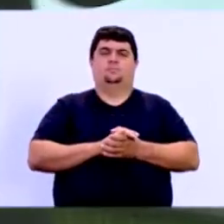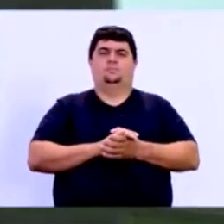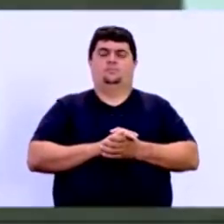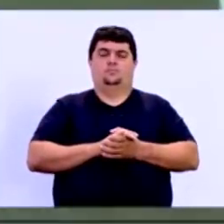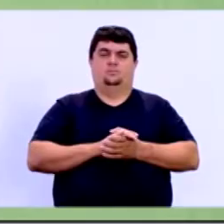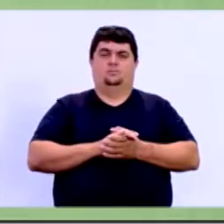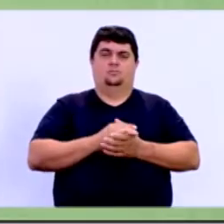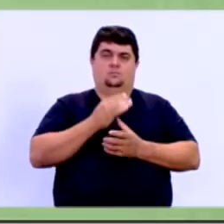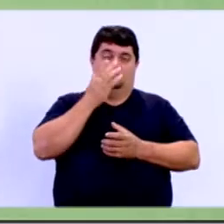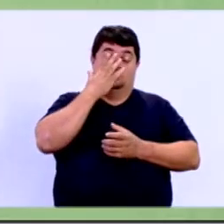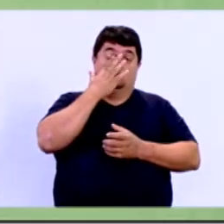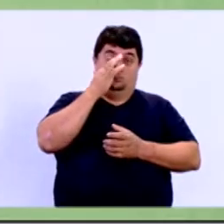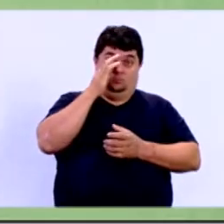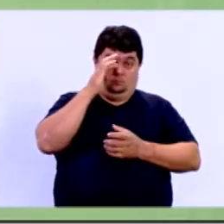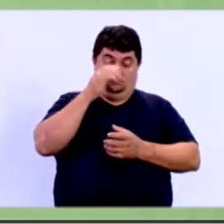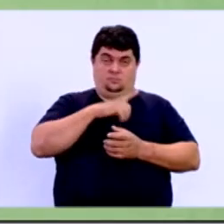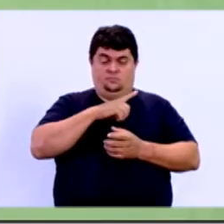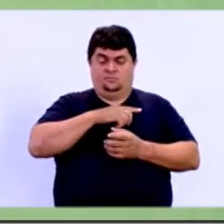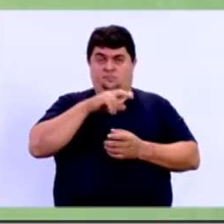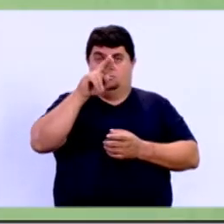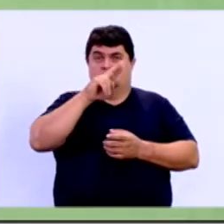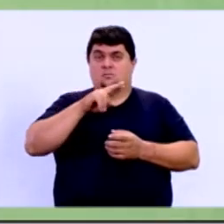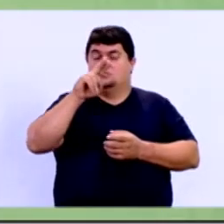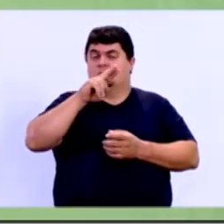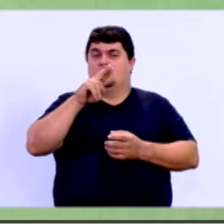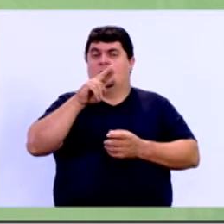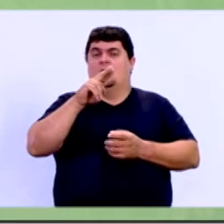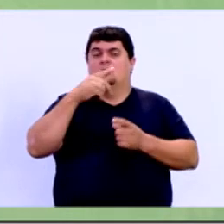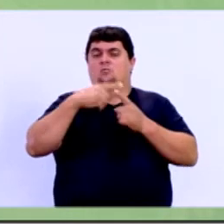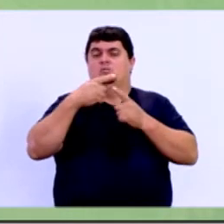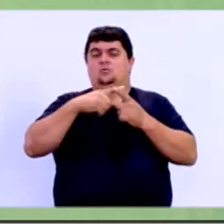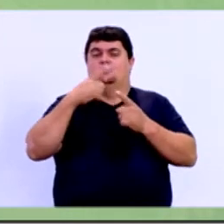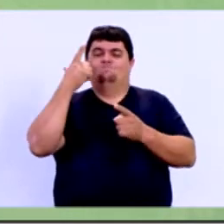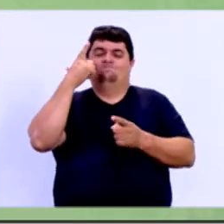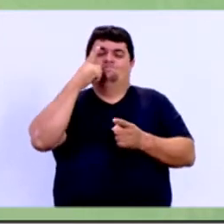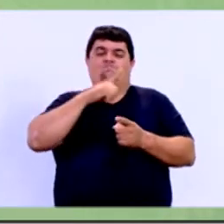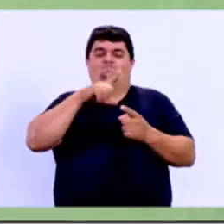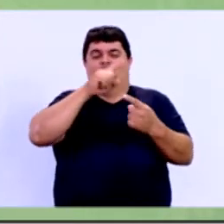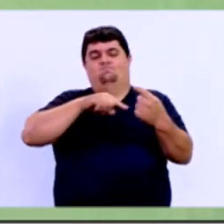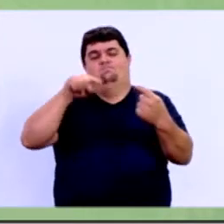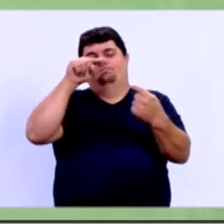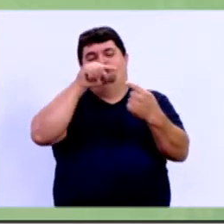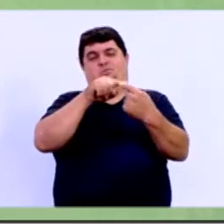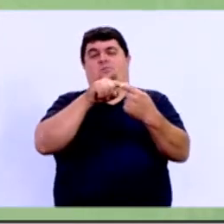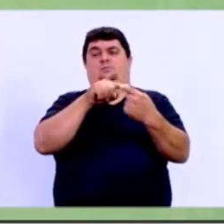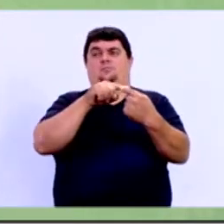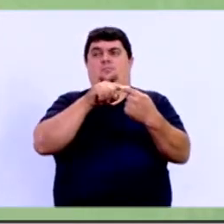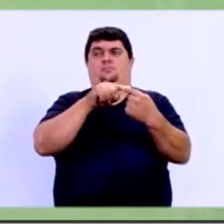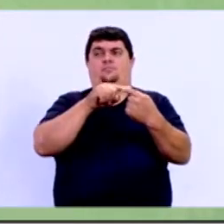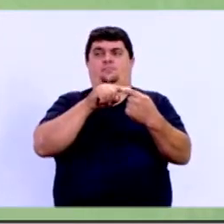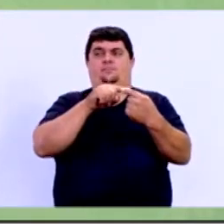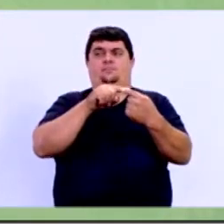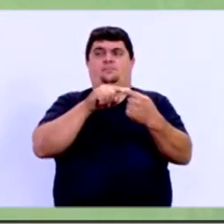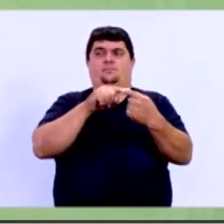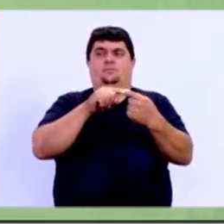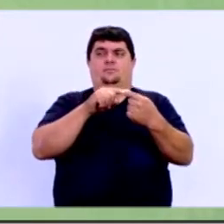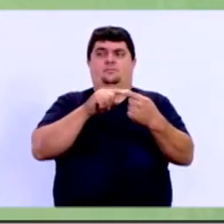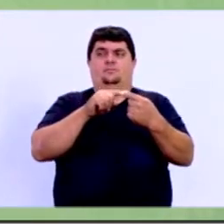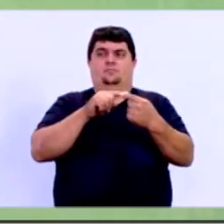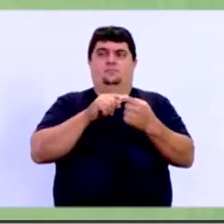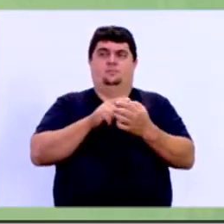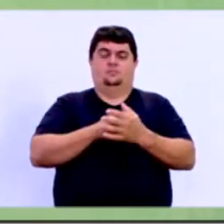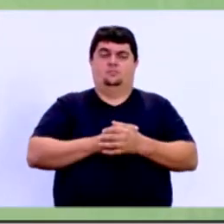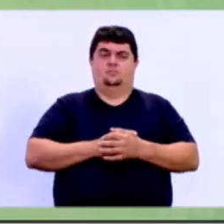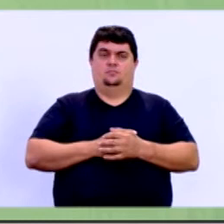E esses recursos eles são utilizados para alcançar objetivos propostos.